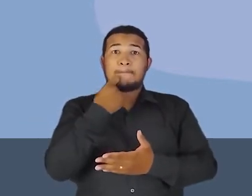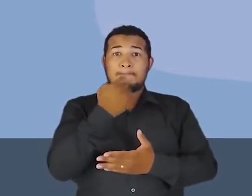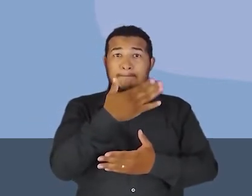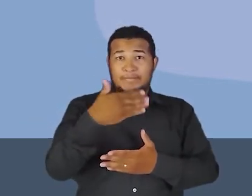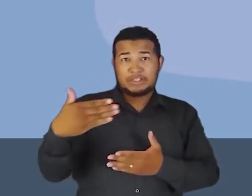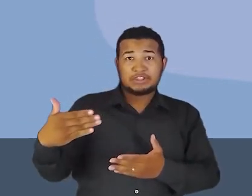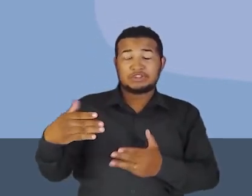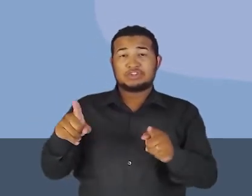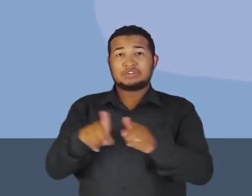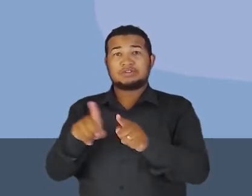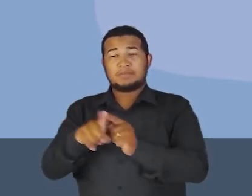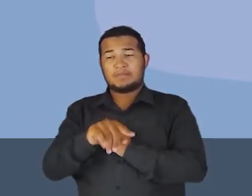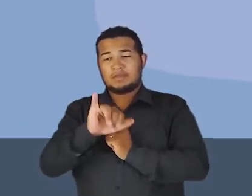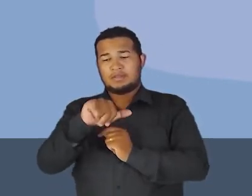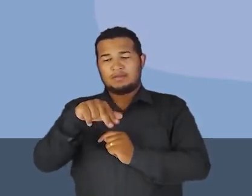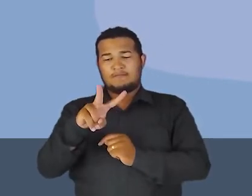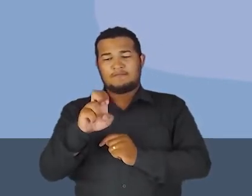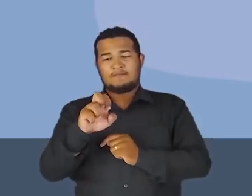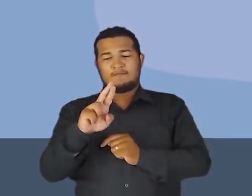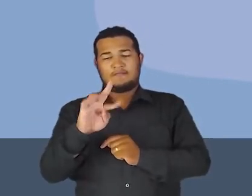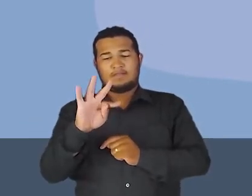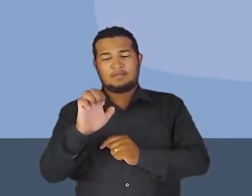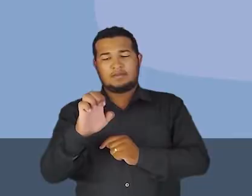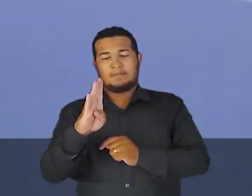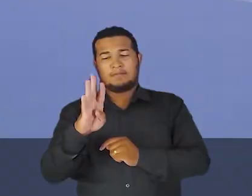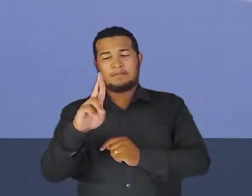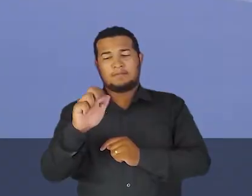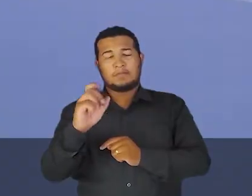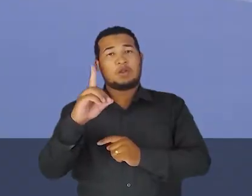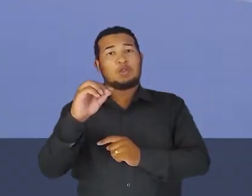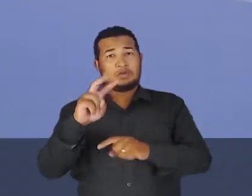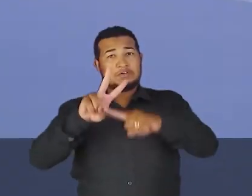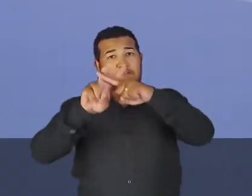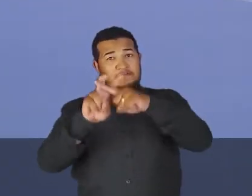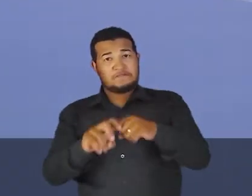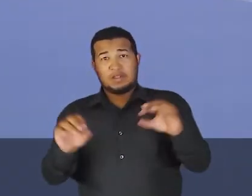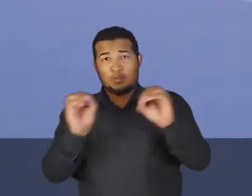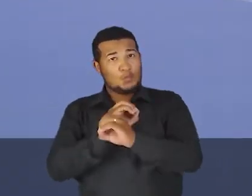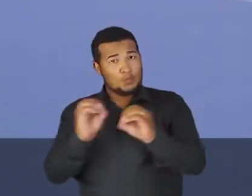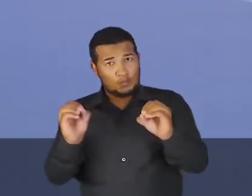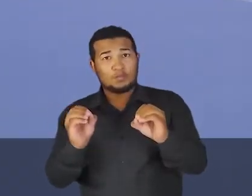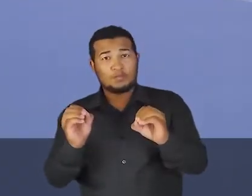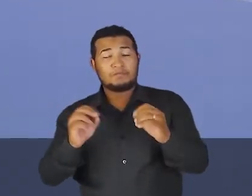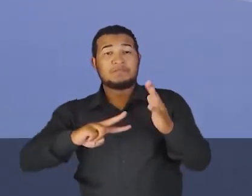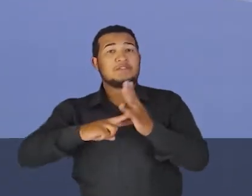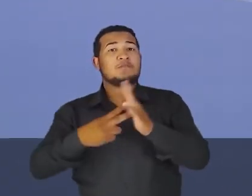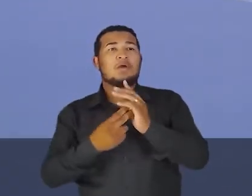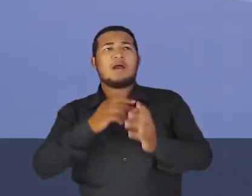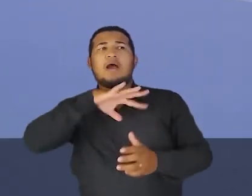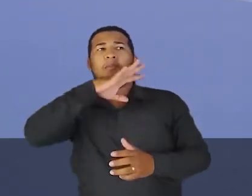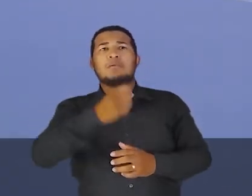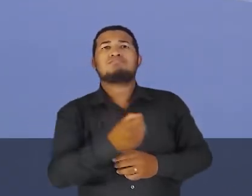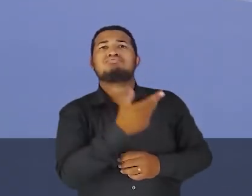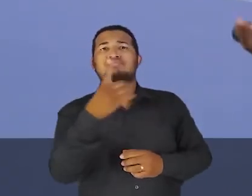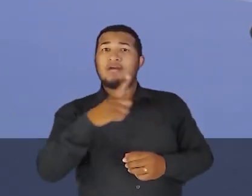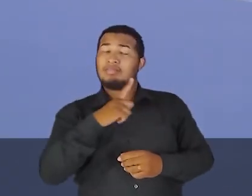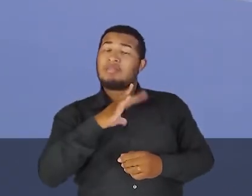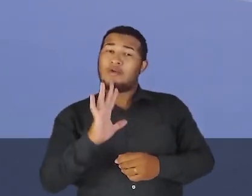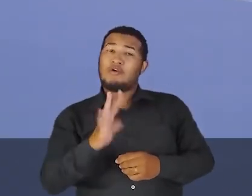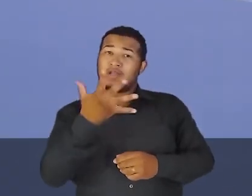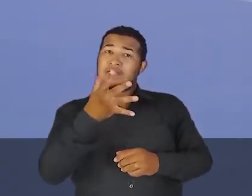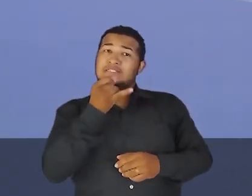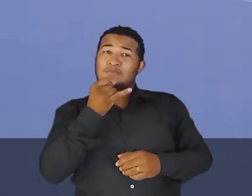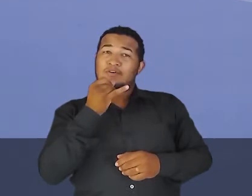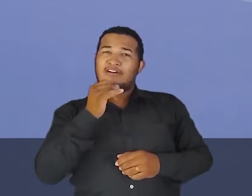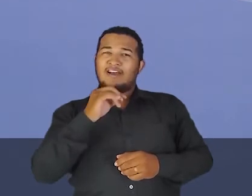invertebrados aquáticos e anfíbios, realizam esse processo. Então, olha para cá. Muitos animais realizam a fecundação externa. Não